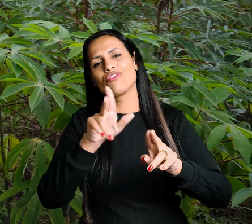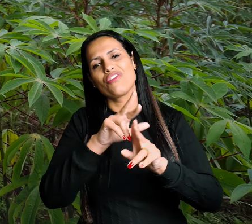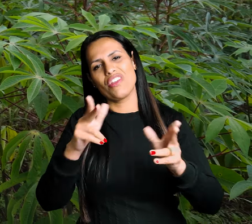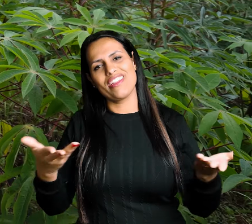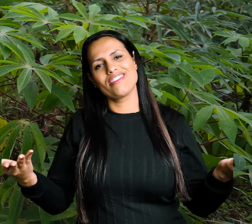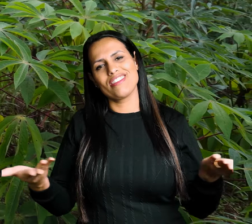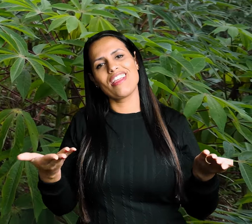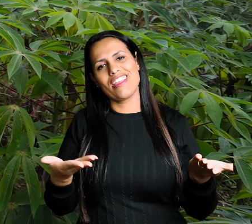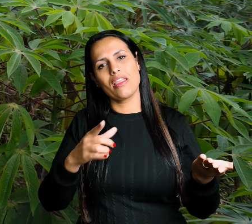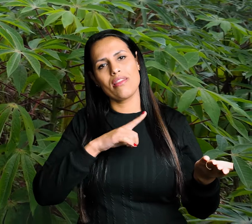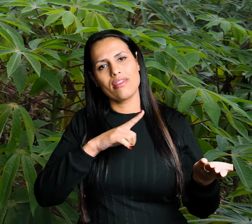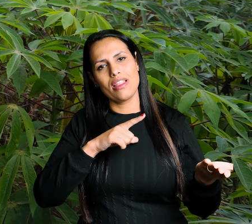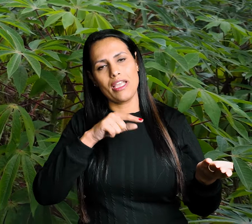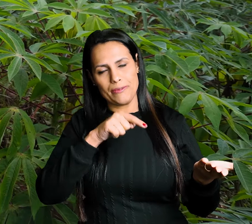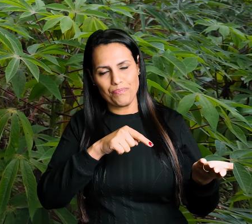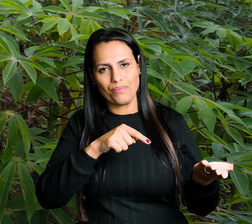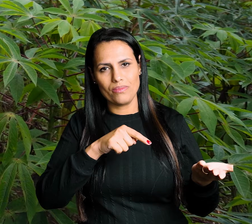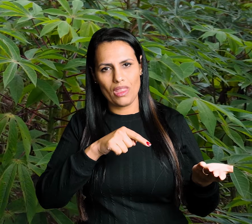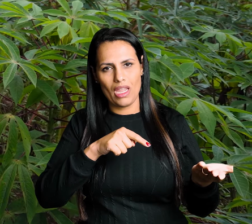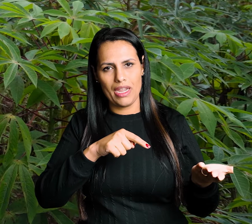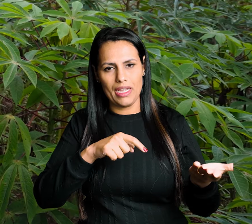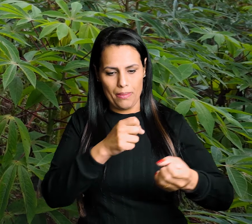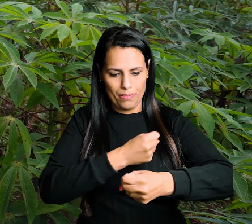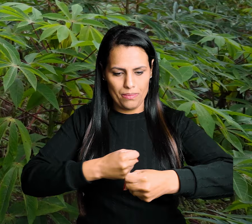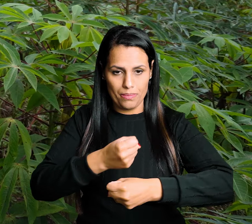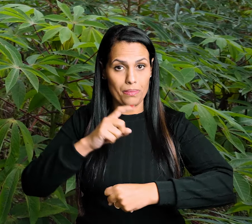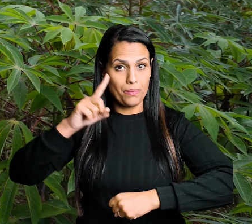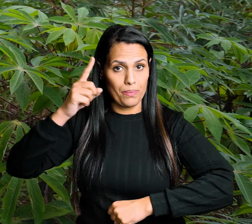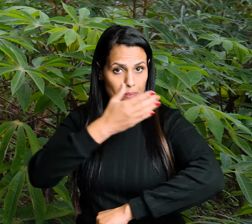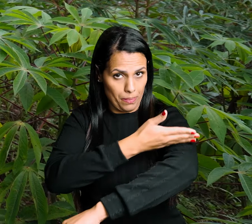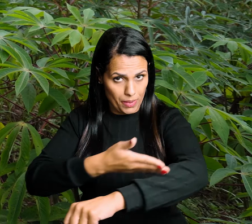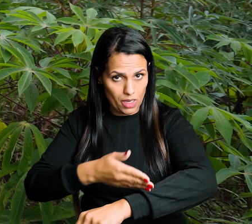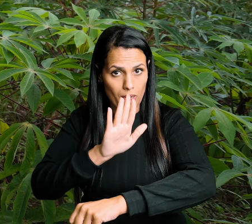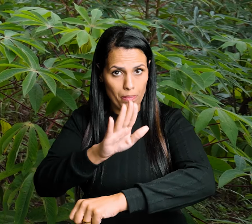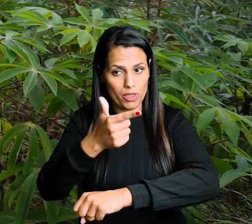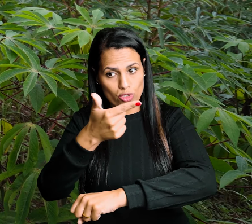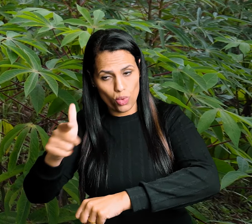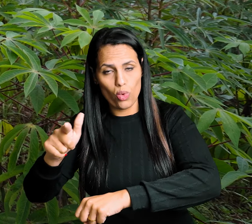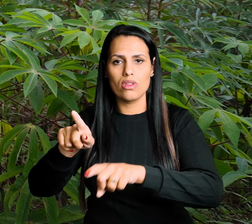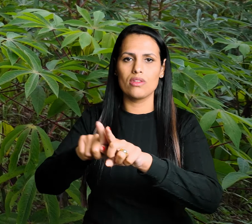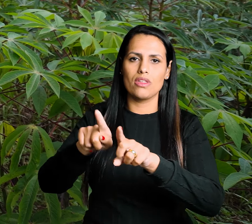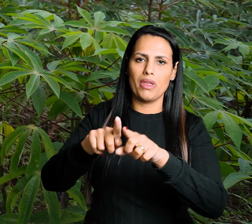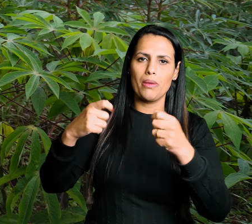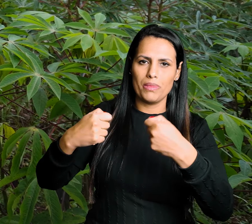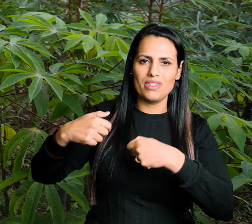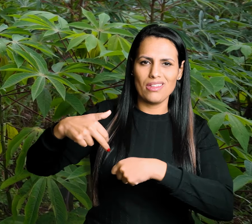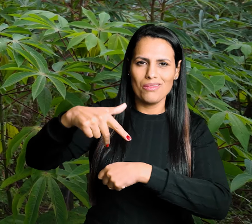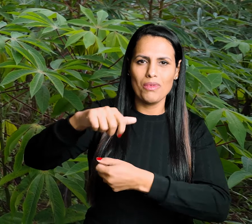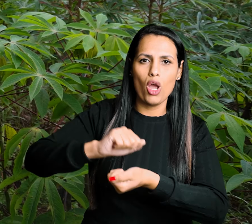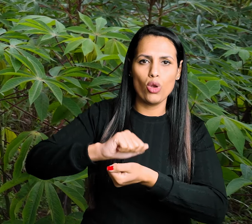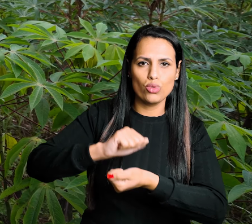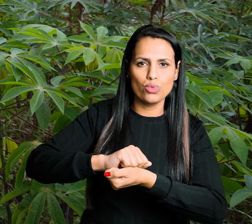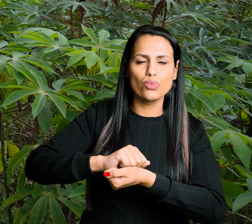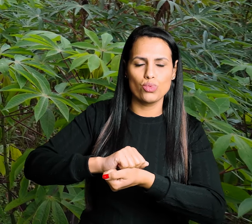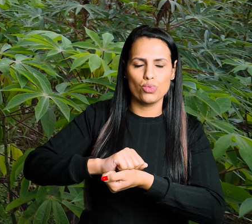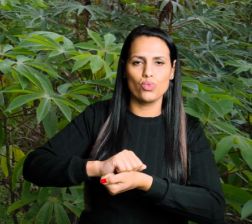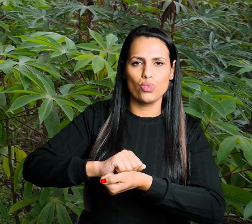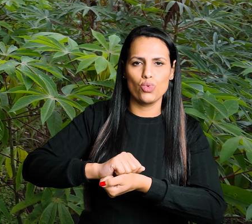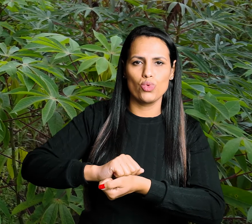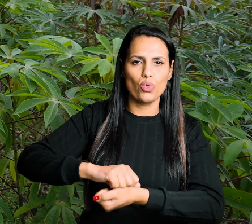Aqui eu tenho essa aqui de uma mandioca branca, mas daí as outras, daí a gente precisa caminhar mais, né? Lá pro fundo eu tenho